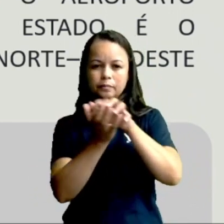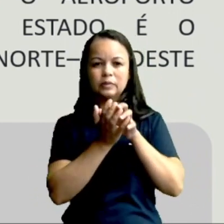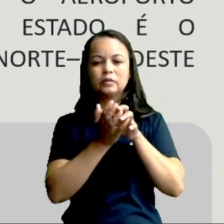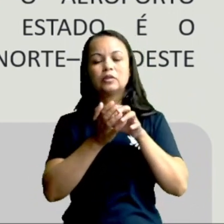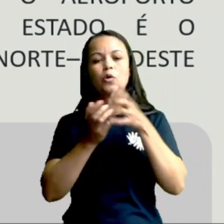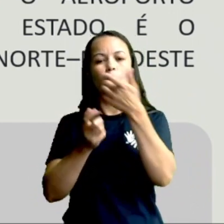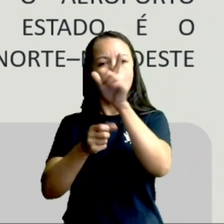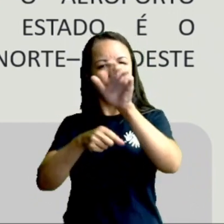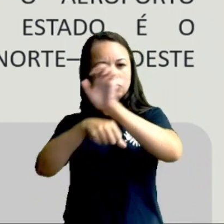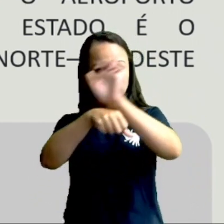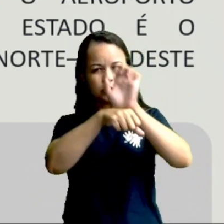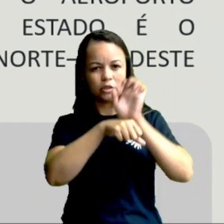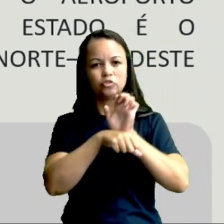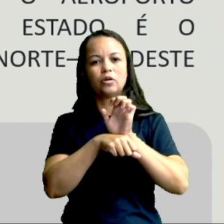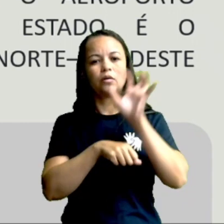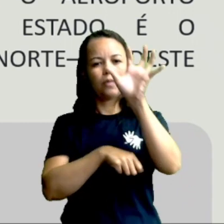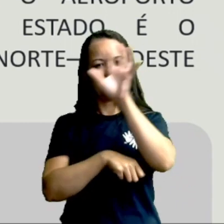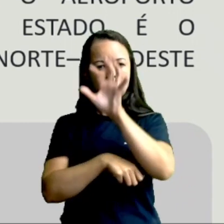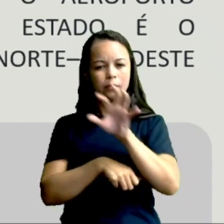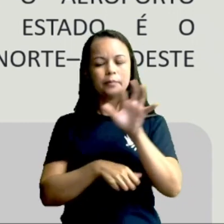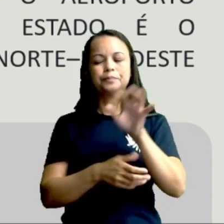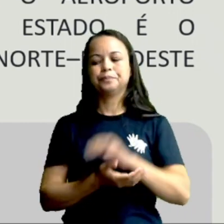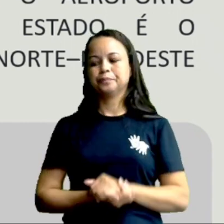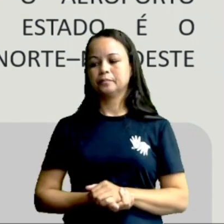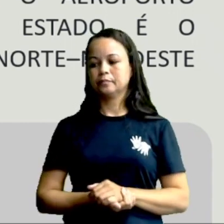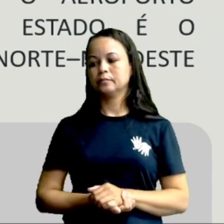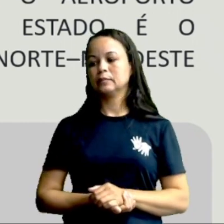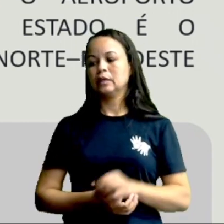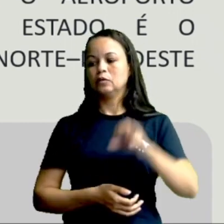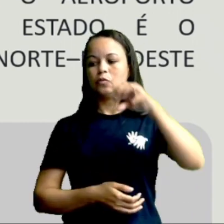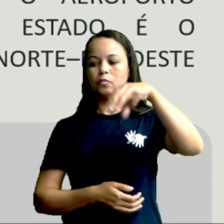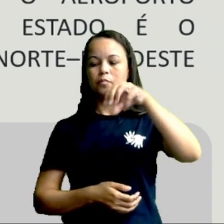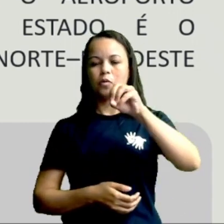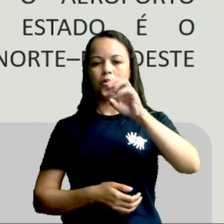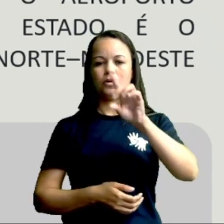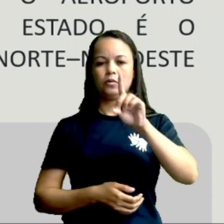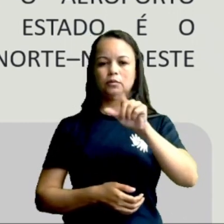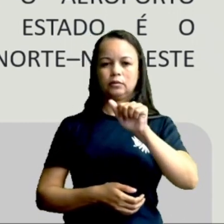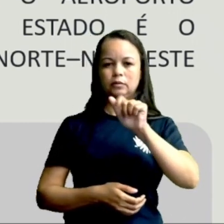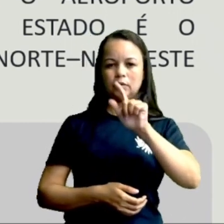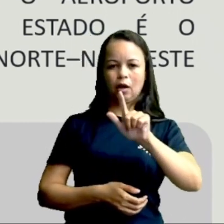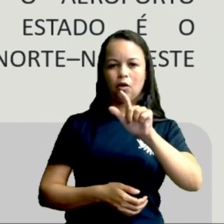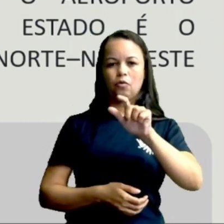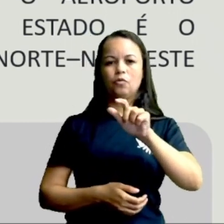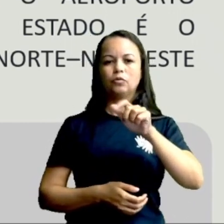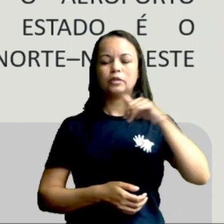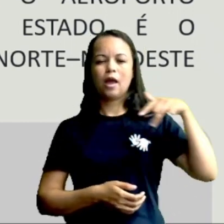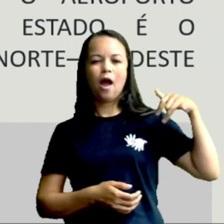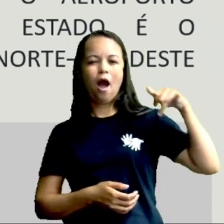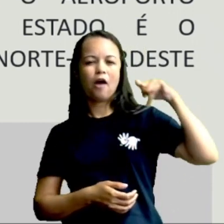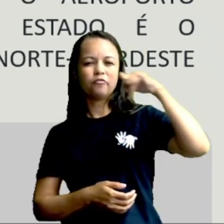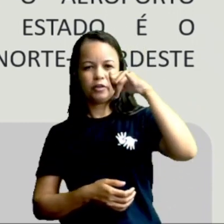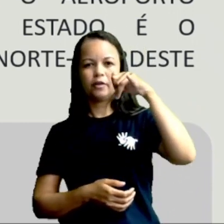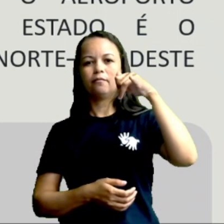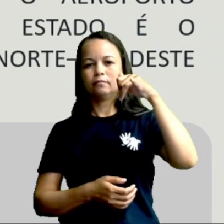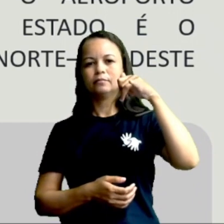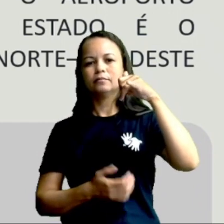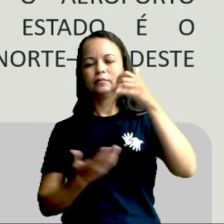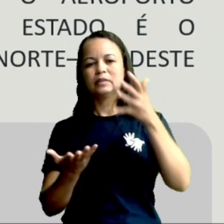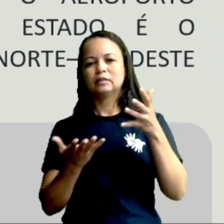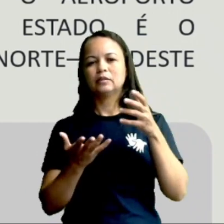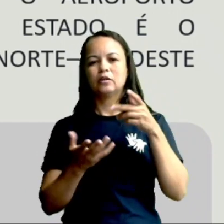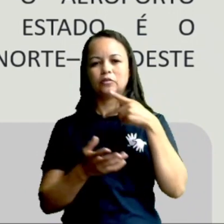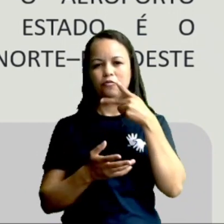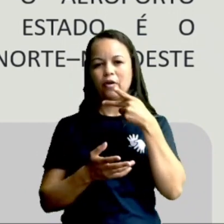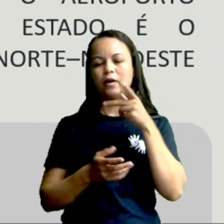da região. No modal viário, né, no segmento viário, que aí nós temos viário, quando eu falo viário, eu